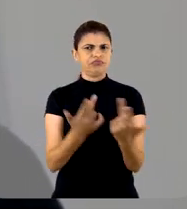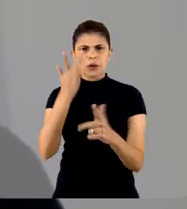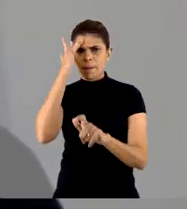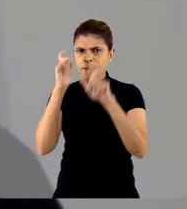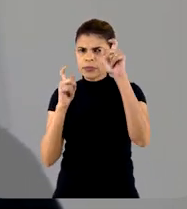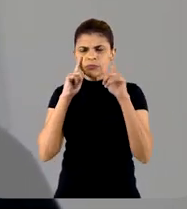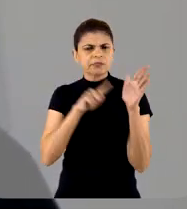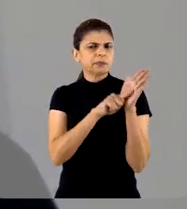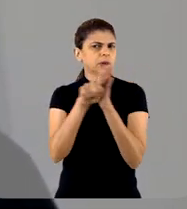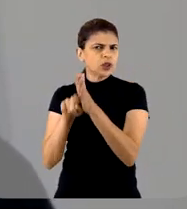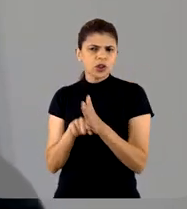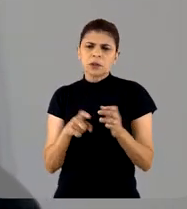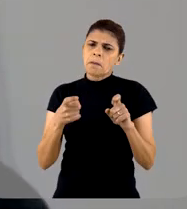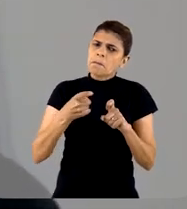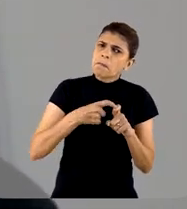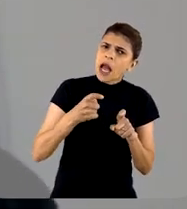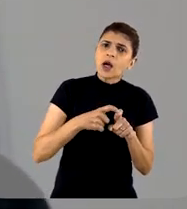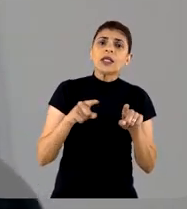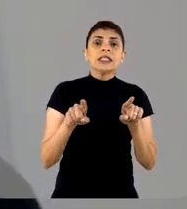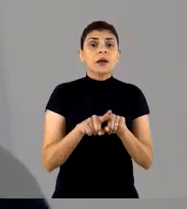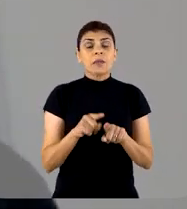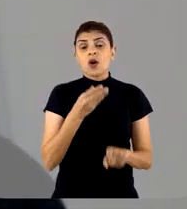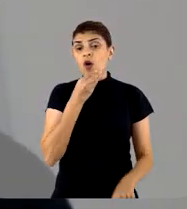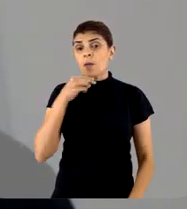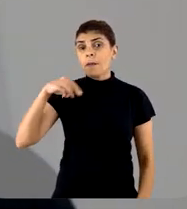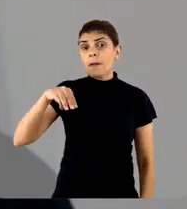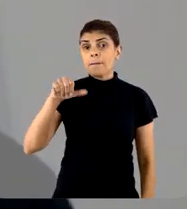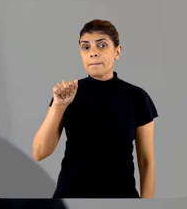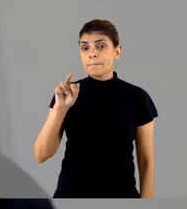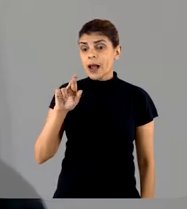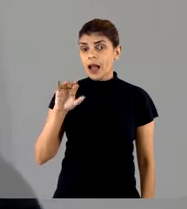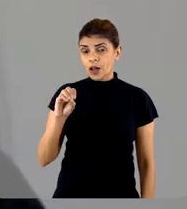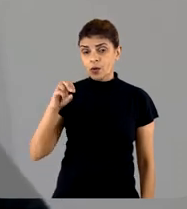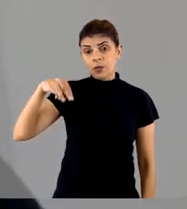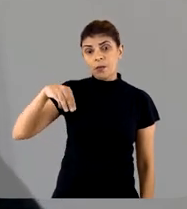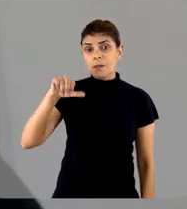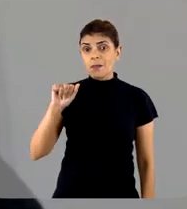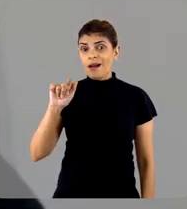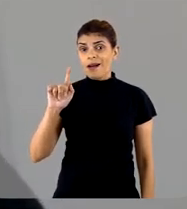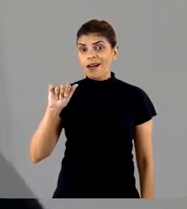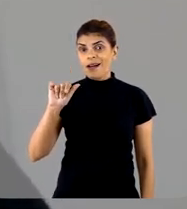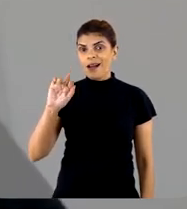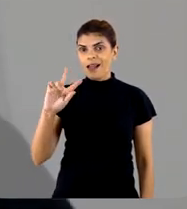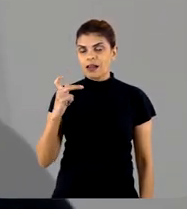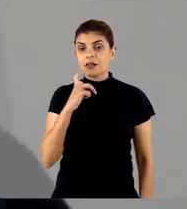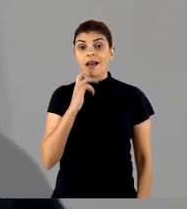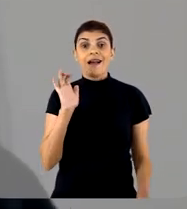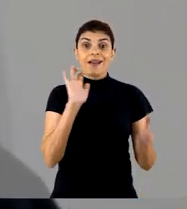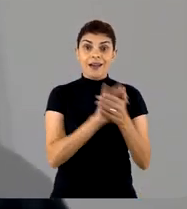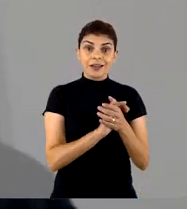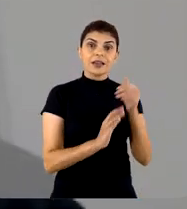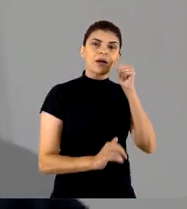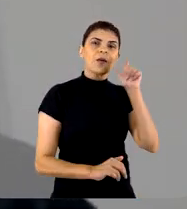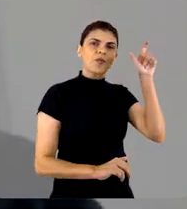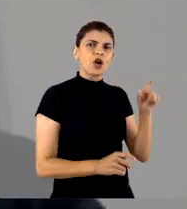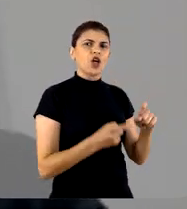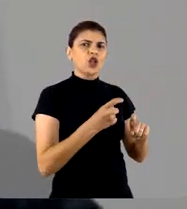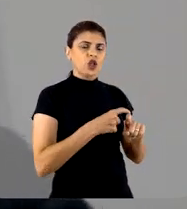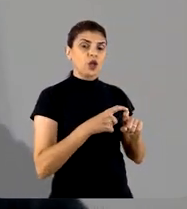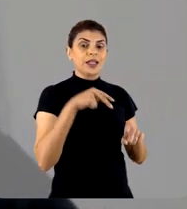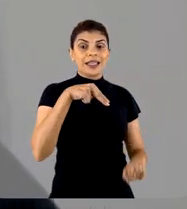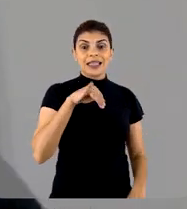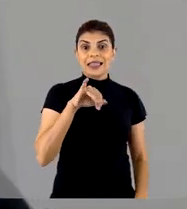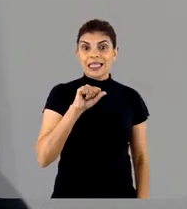médicos, né, em especial um chamado Mário Magalhães da Silveira, casado com a doutora Anísia da Silveira, né,